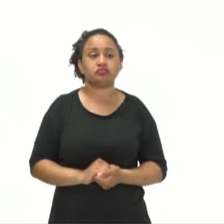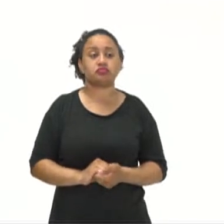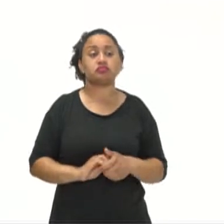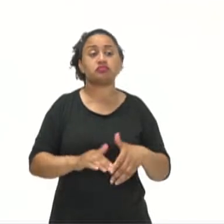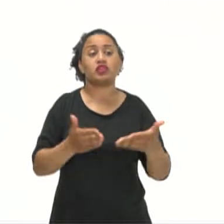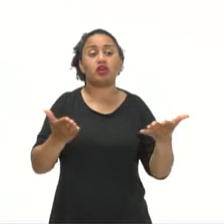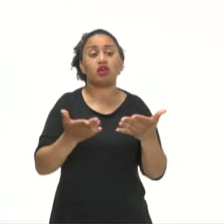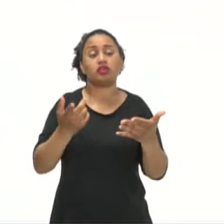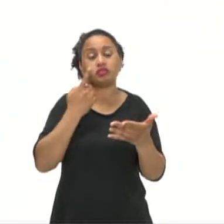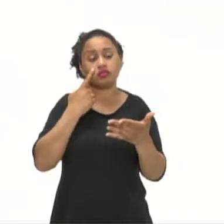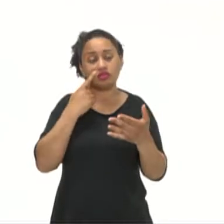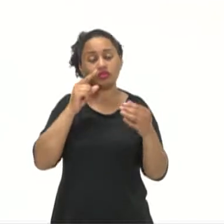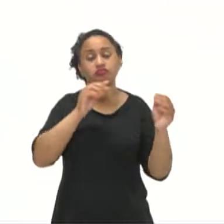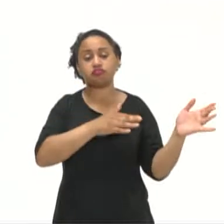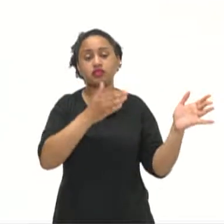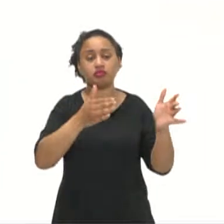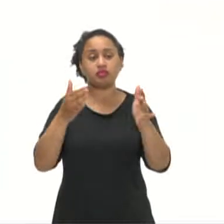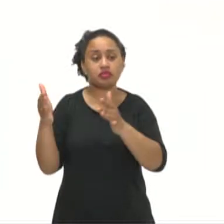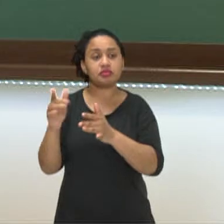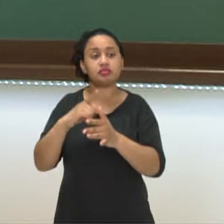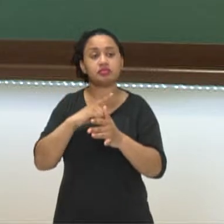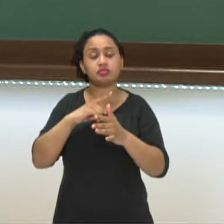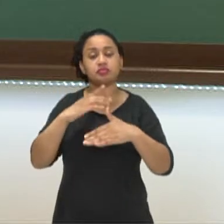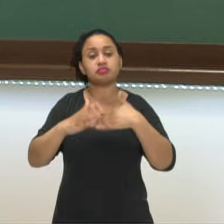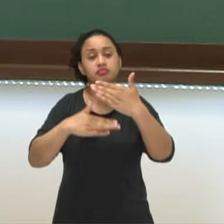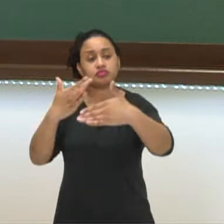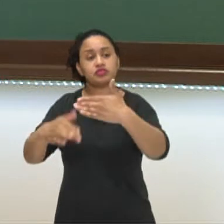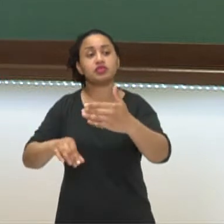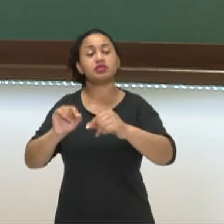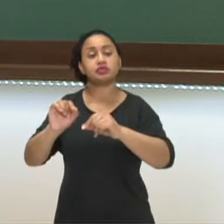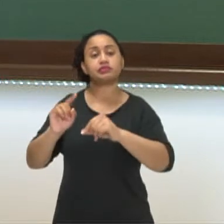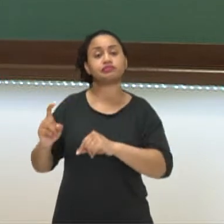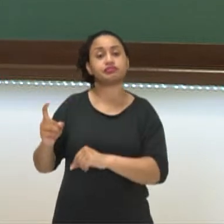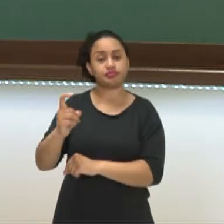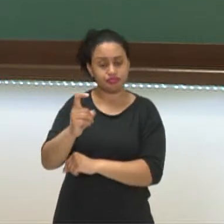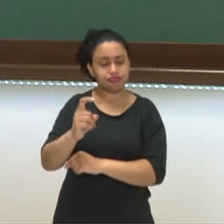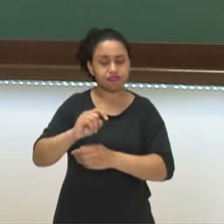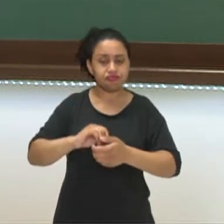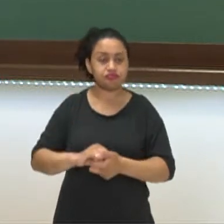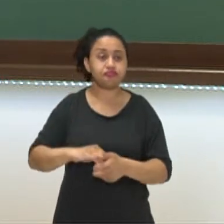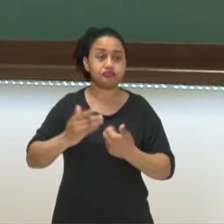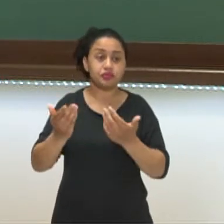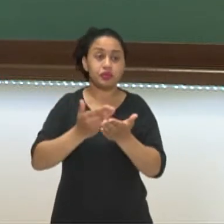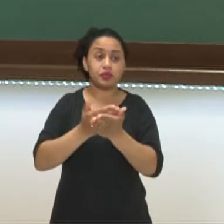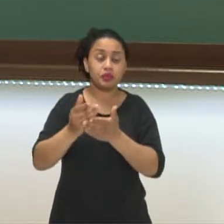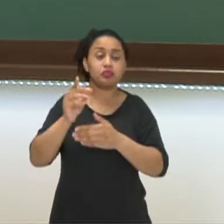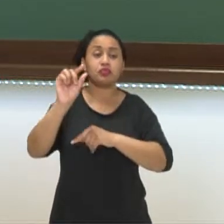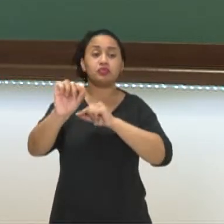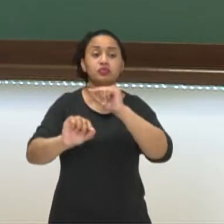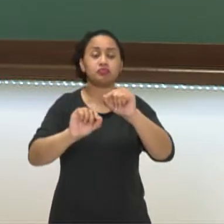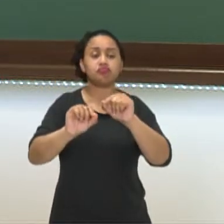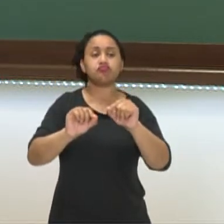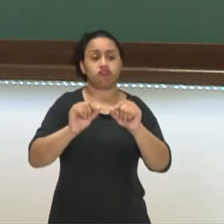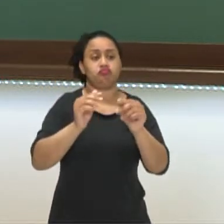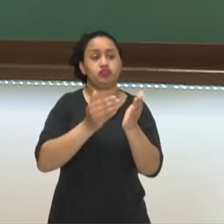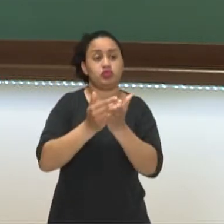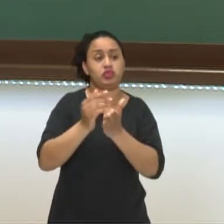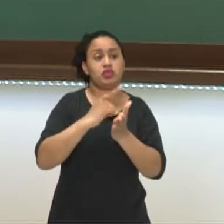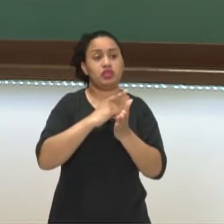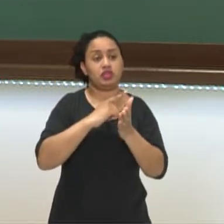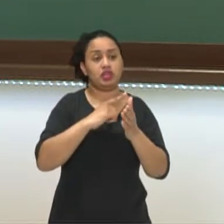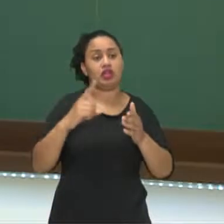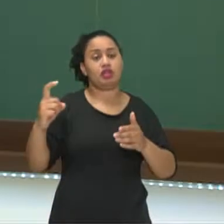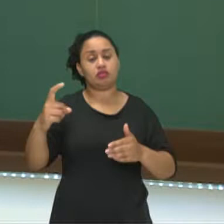Então vamos ver aqui as etapas desse desenvolvimento embrionário. Então começamos lá no comecinho, onde temos ali